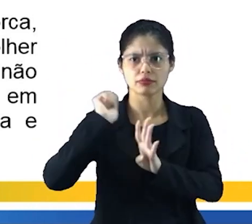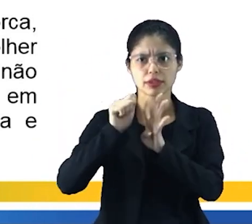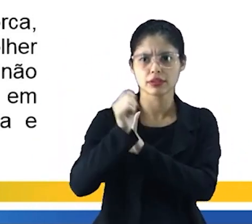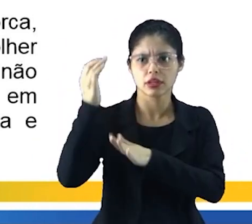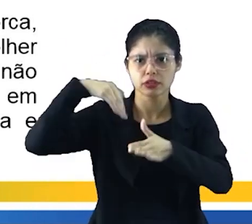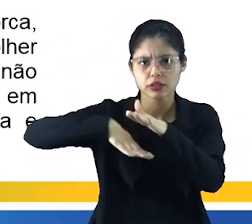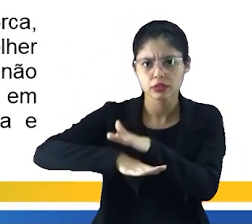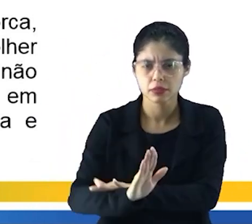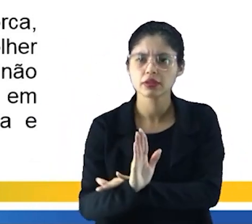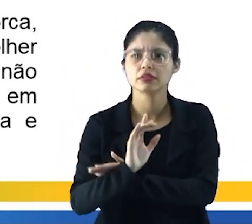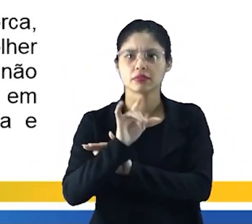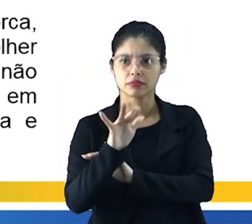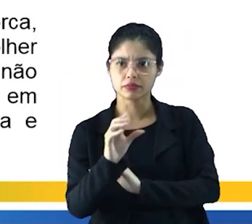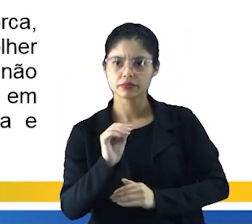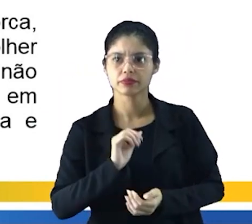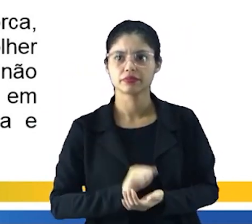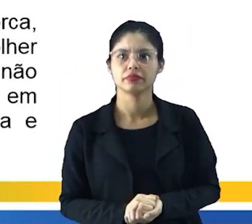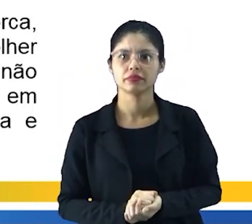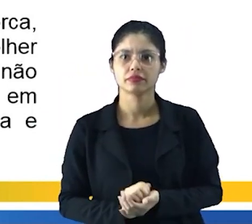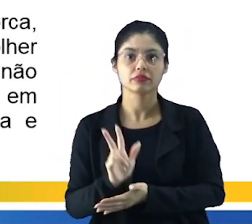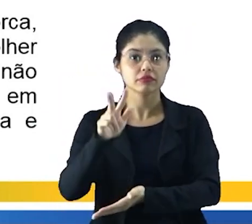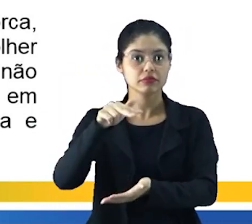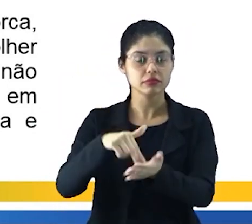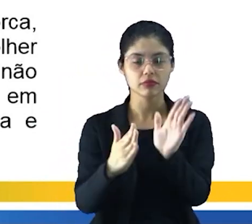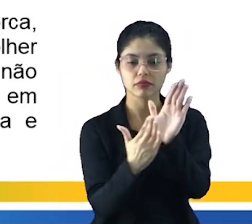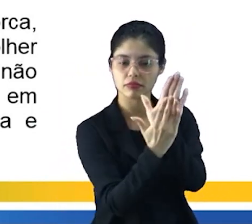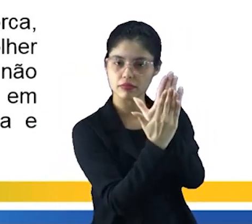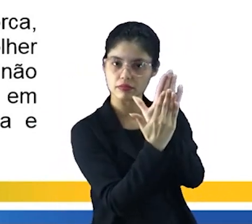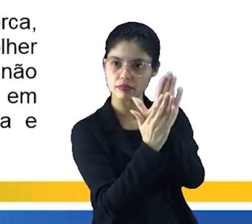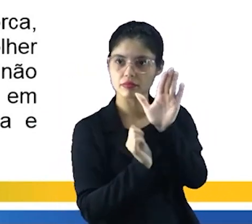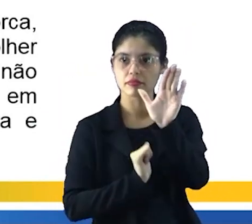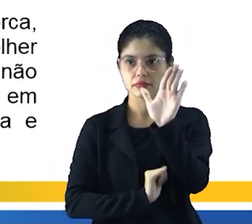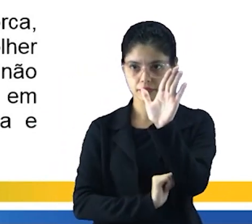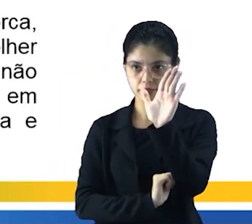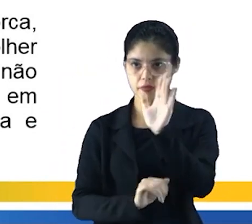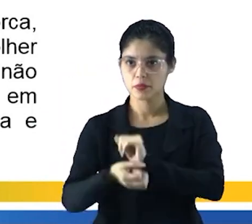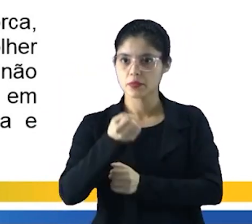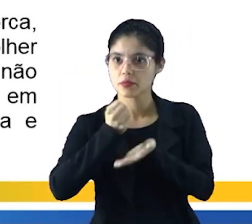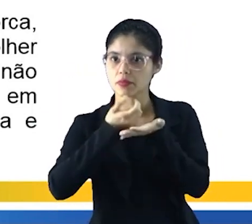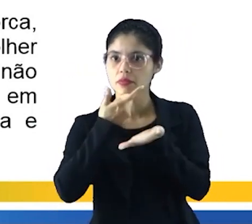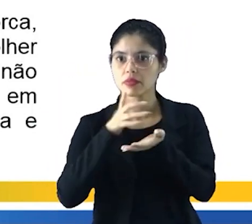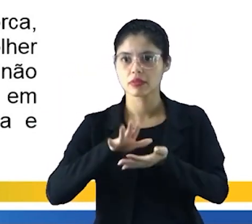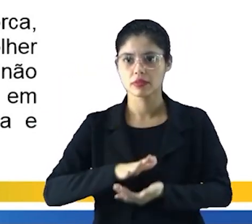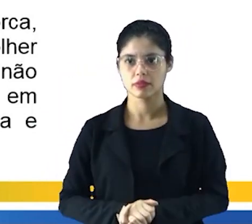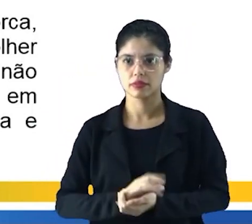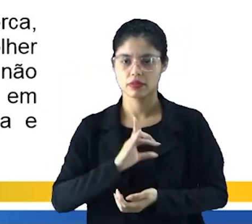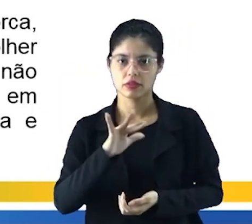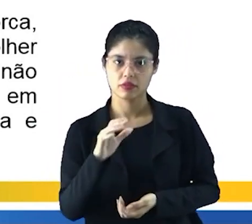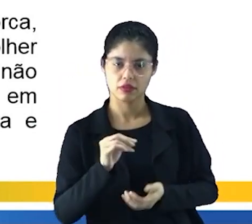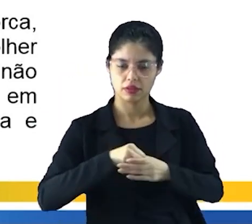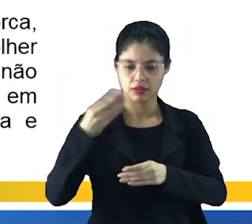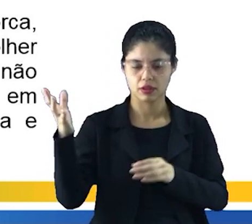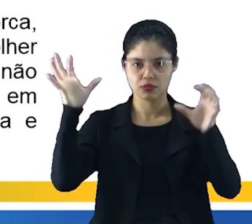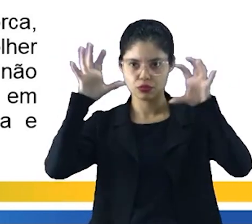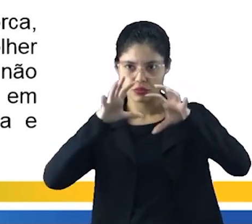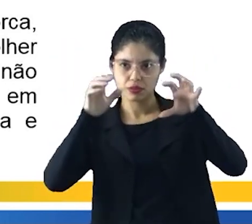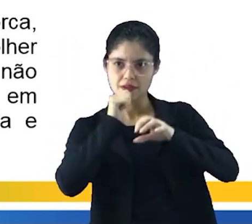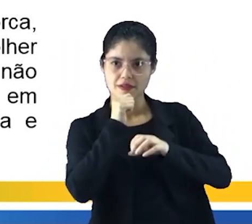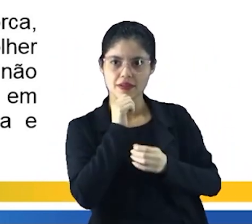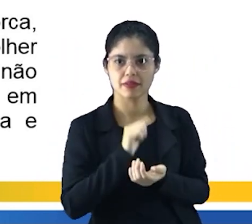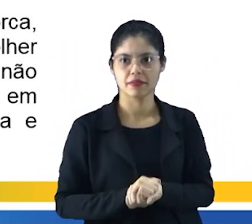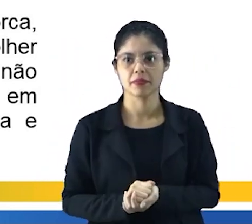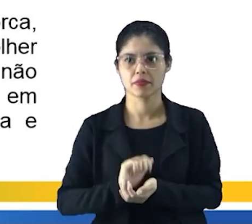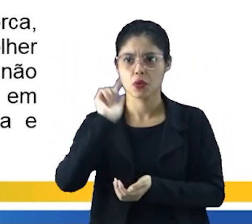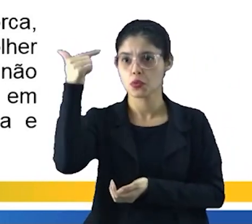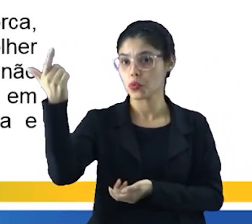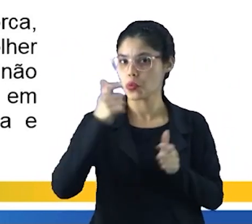meses debaixo do baile. E se levavam tábua, o remédio era tirar o cavalo da chuva e ir